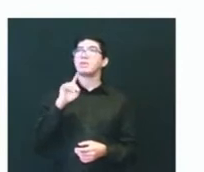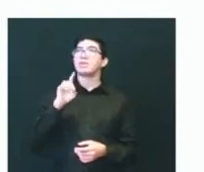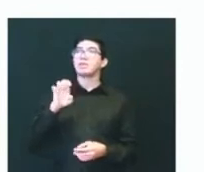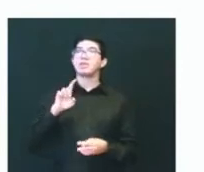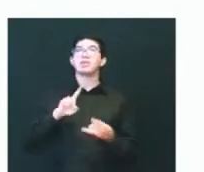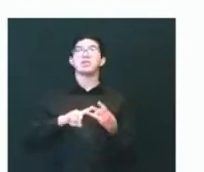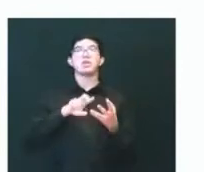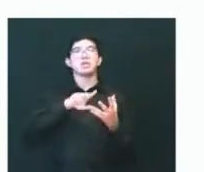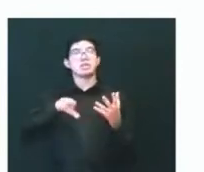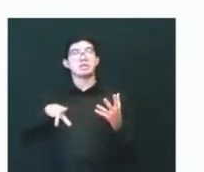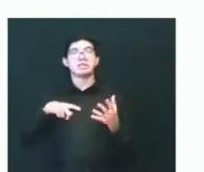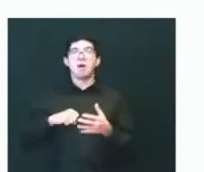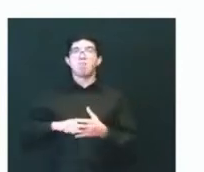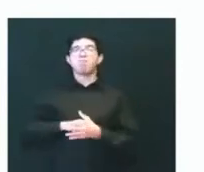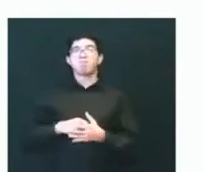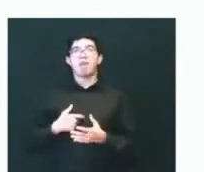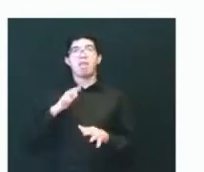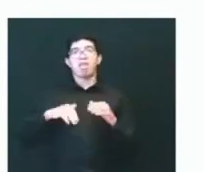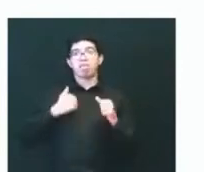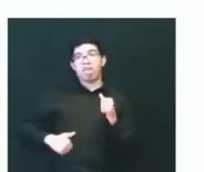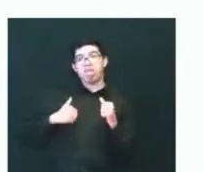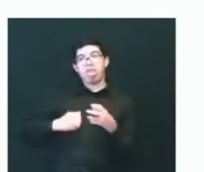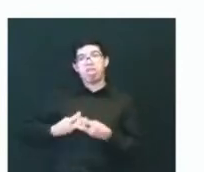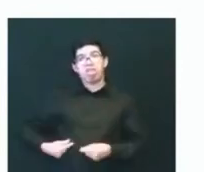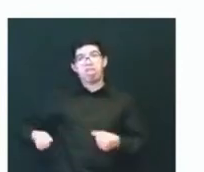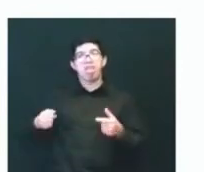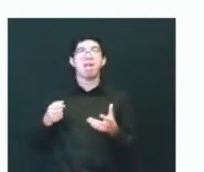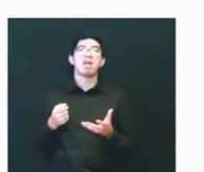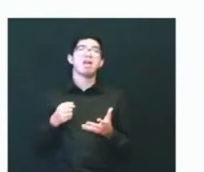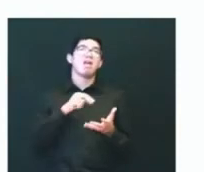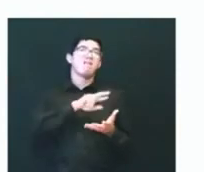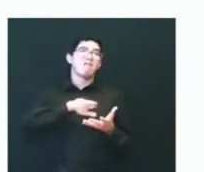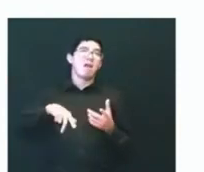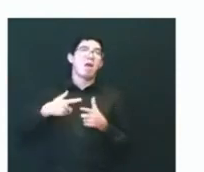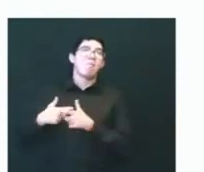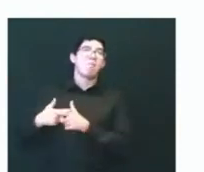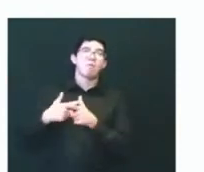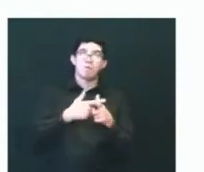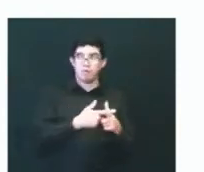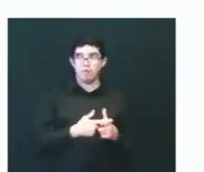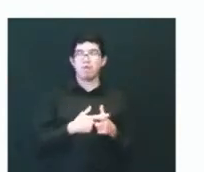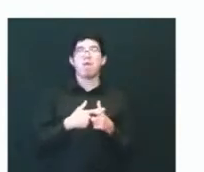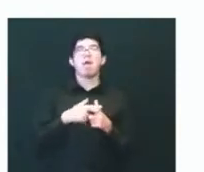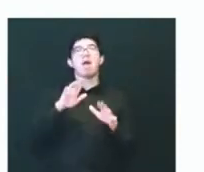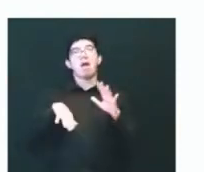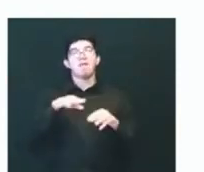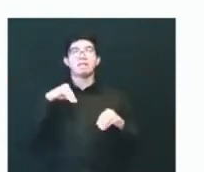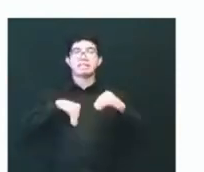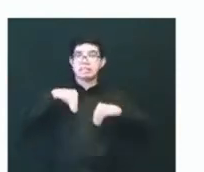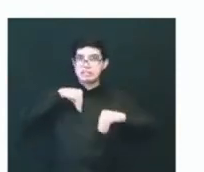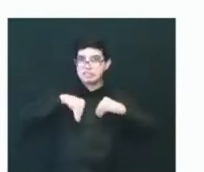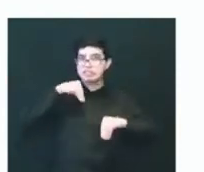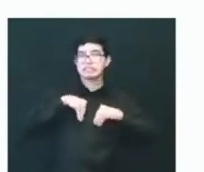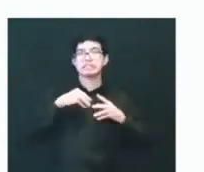xerostomia, constipação, diarreia, né? Tem a própria inapetência, tem depressão, às vezes associada